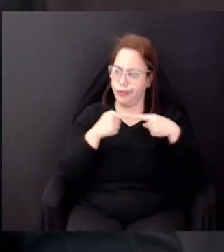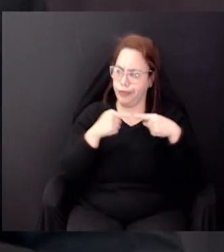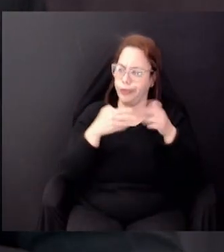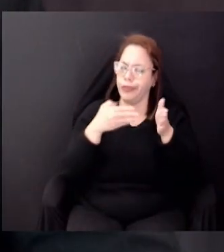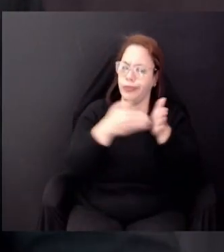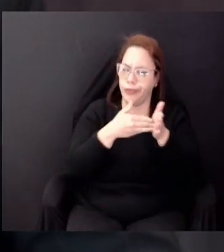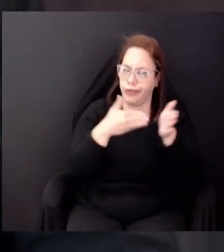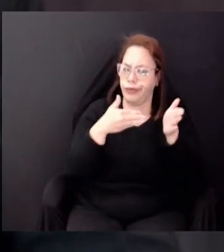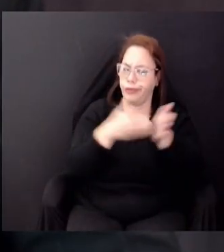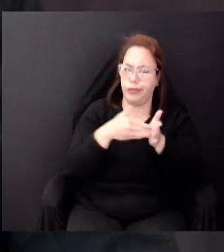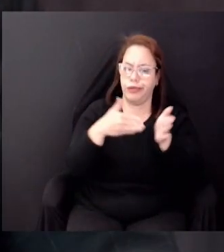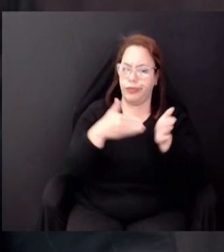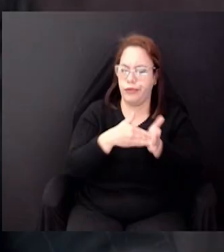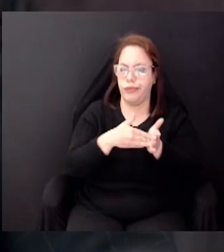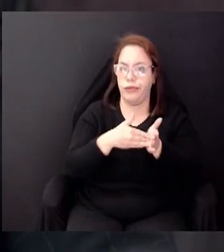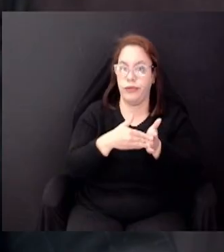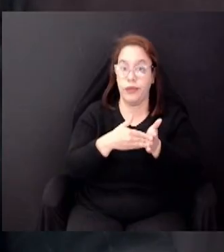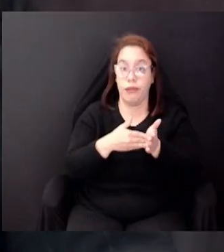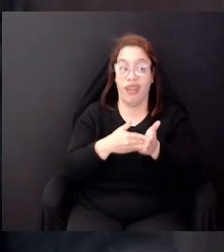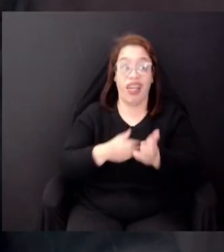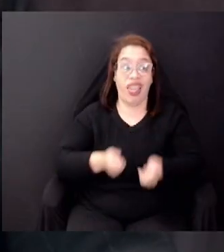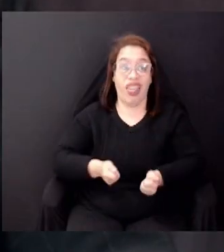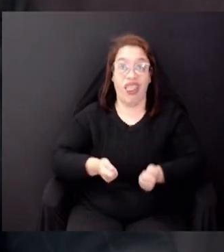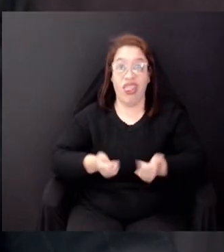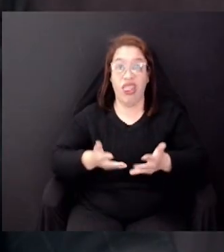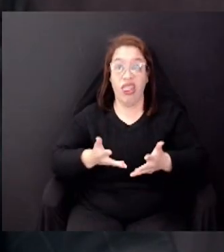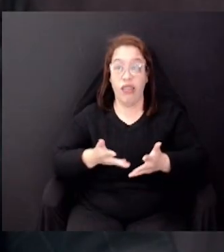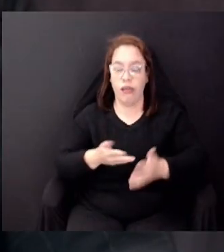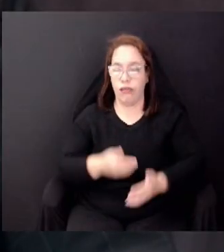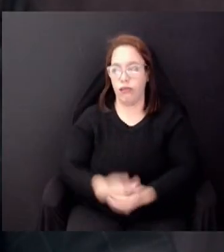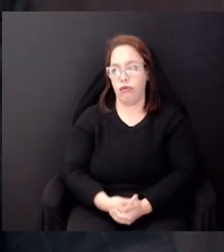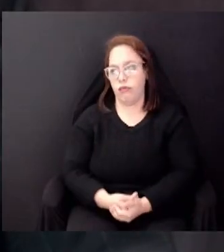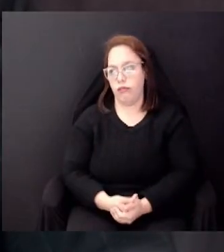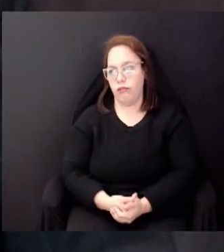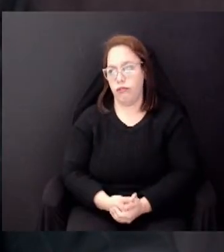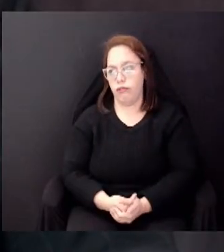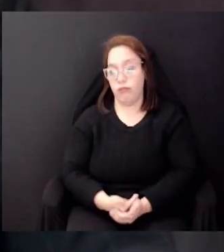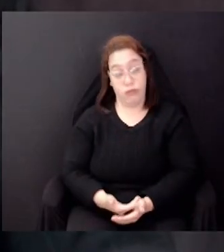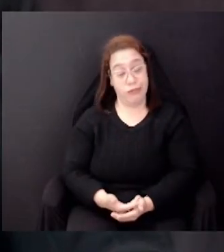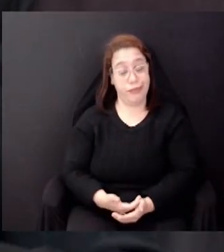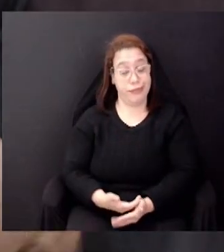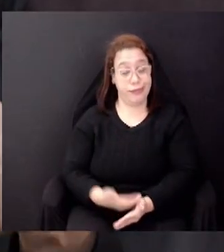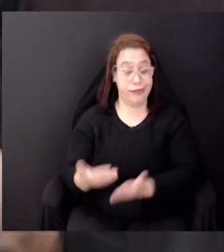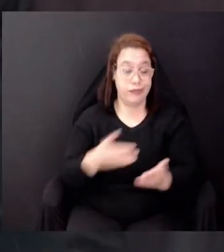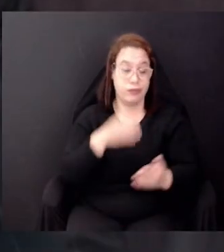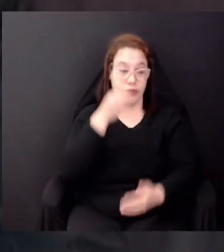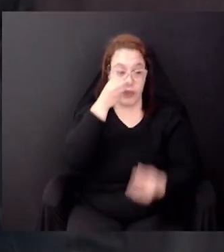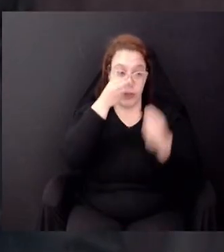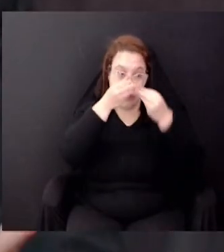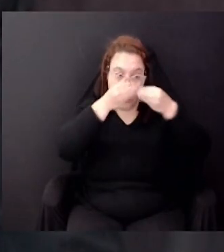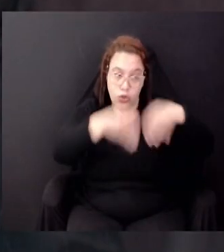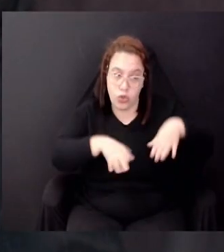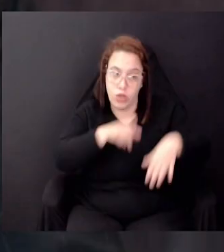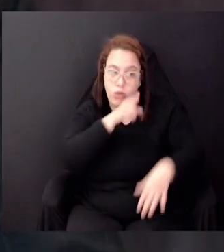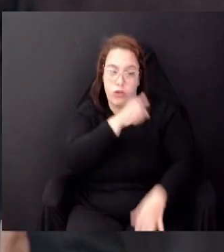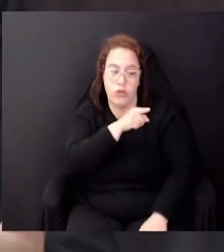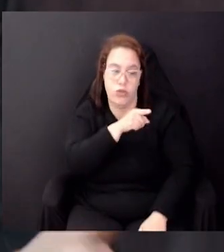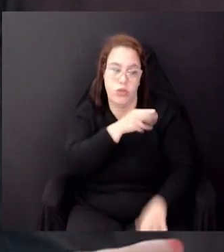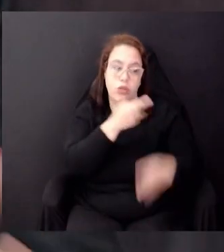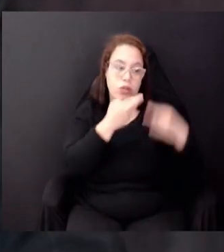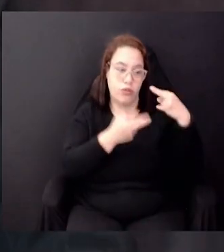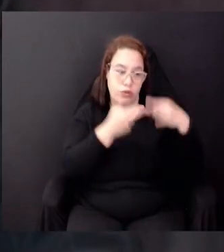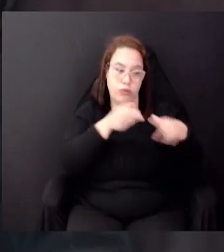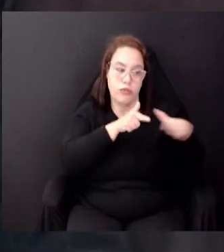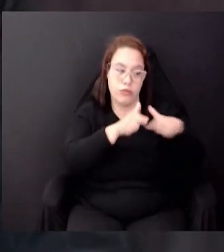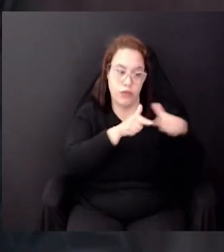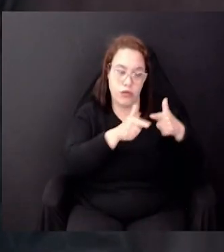não haja excessos, e esses excessos não tragam aí prejuízos, tanto para a relação trabalhista, como